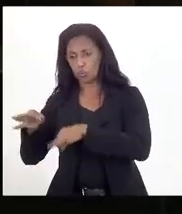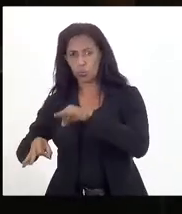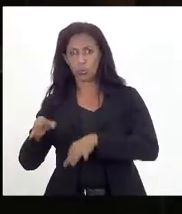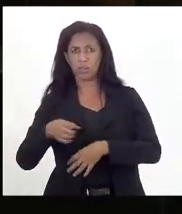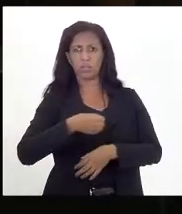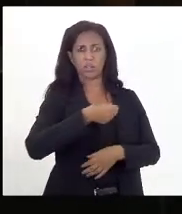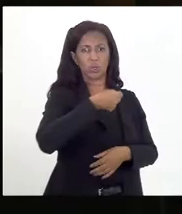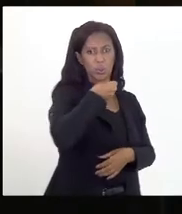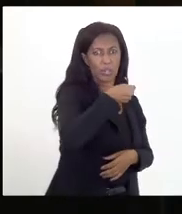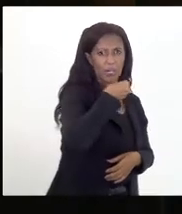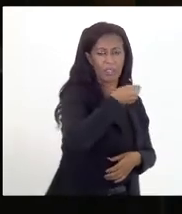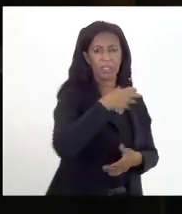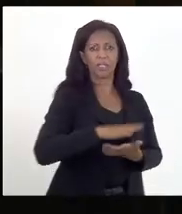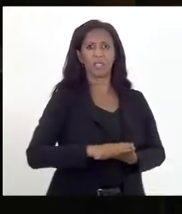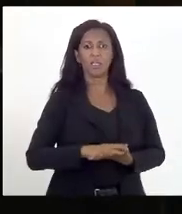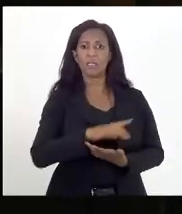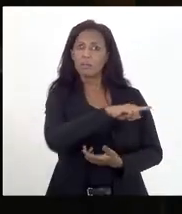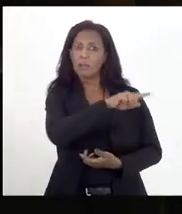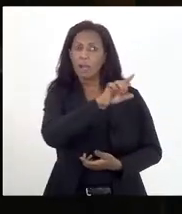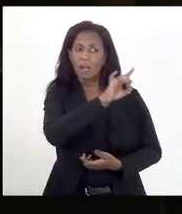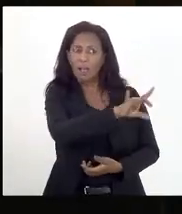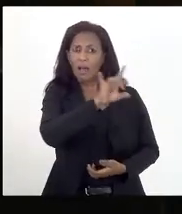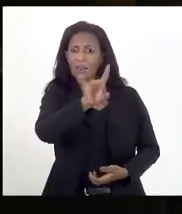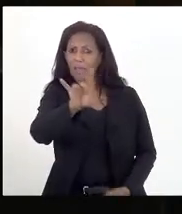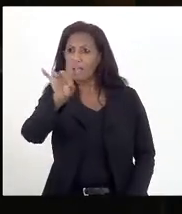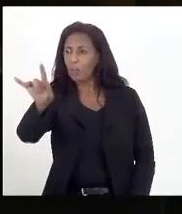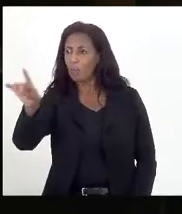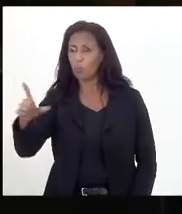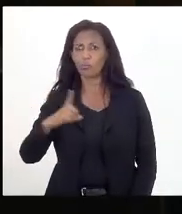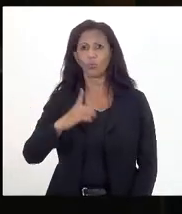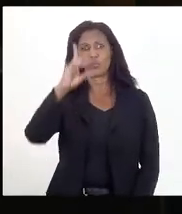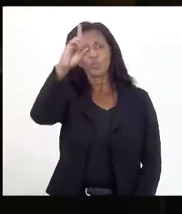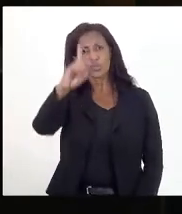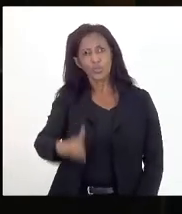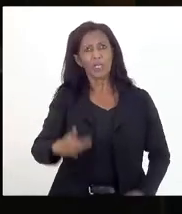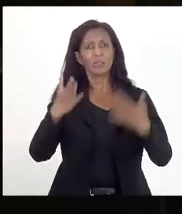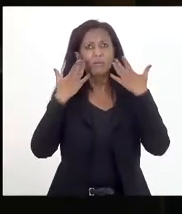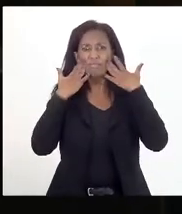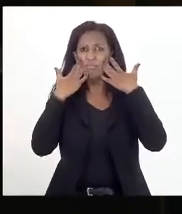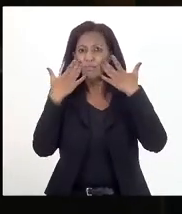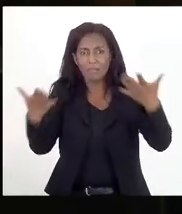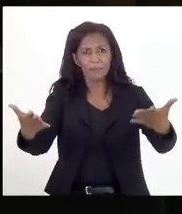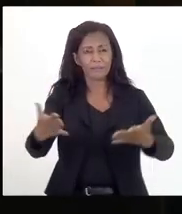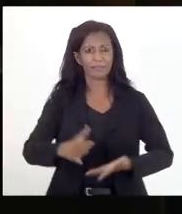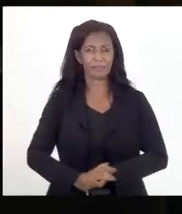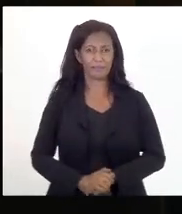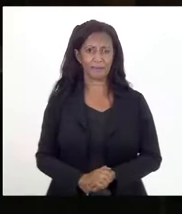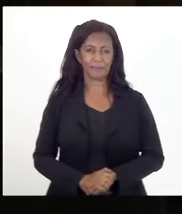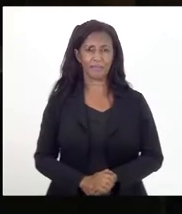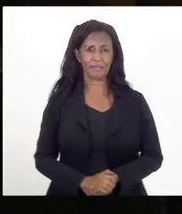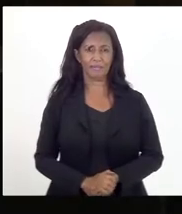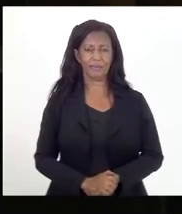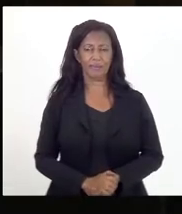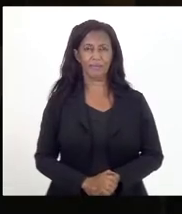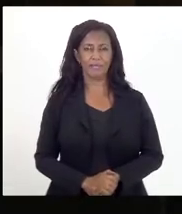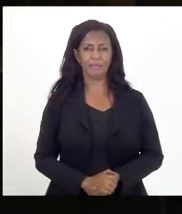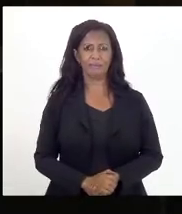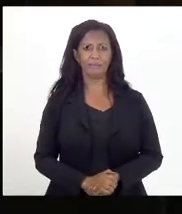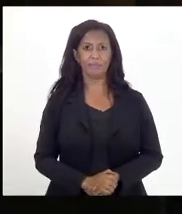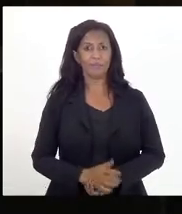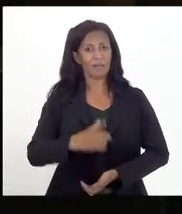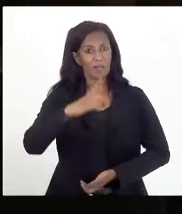jornalistas Mas eles tem o sagrado direito de ser expressarem e